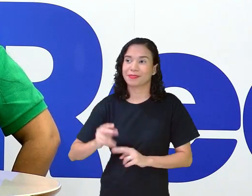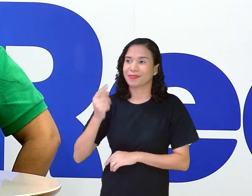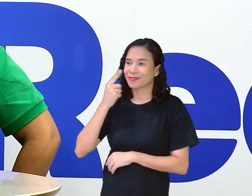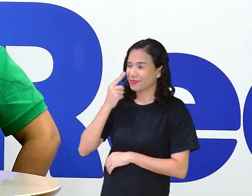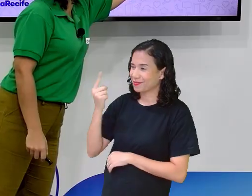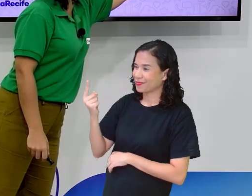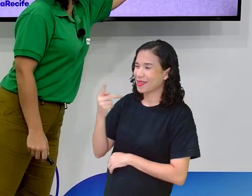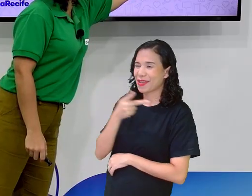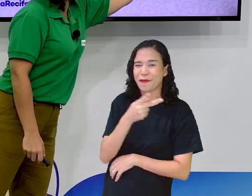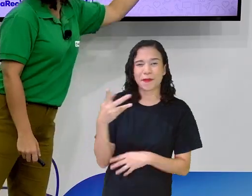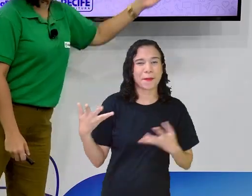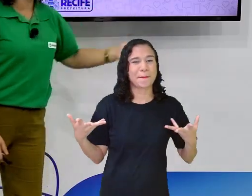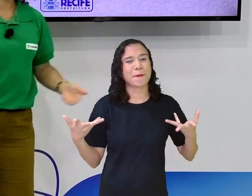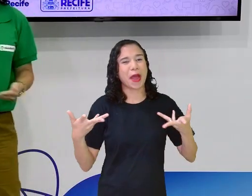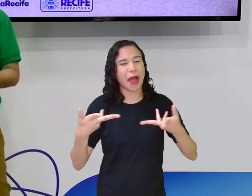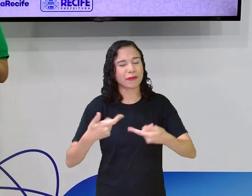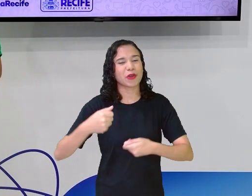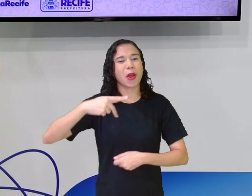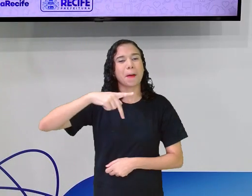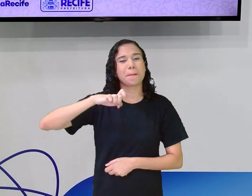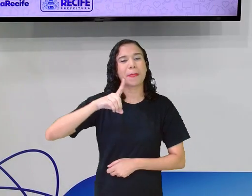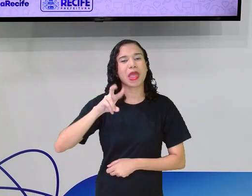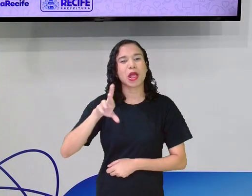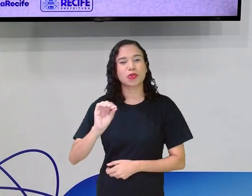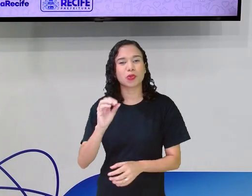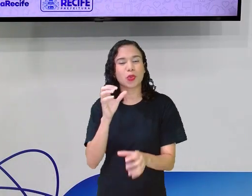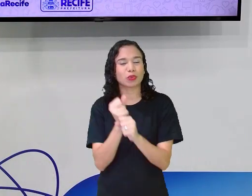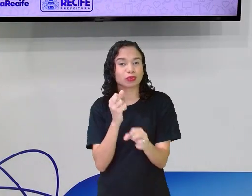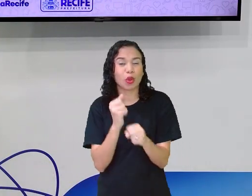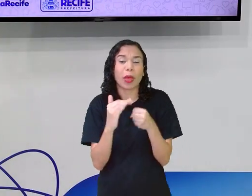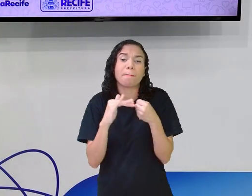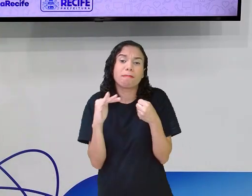são maravilhosos. Pedro tirou a menor